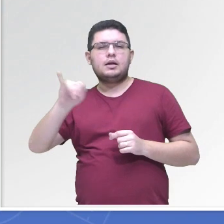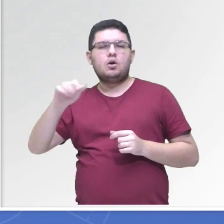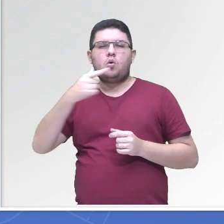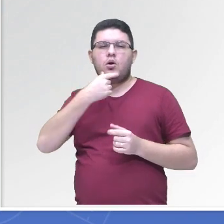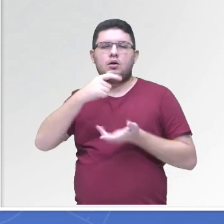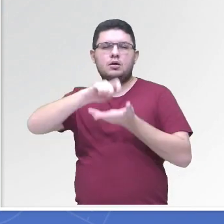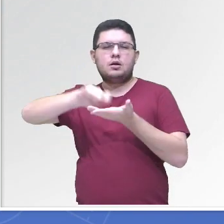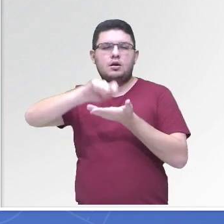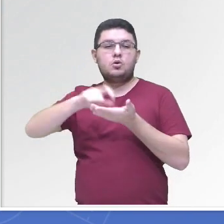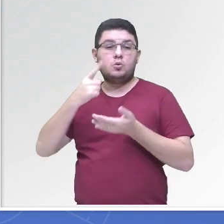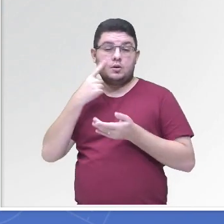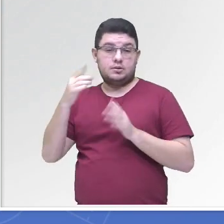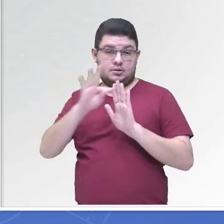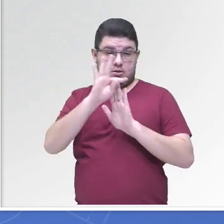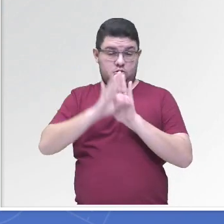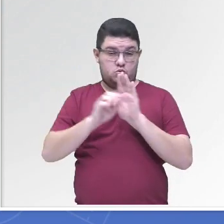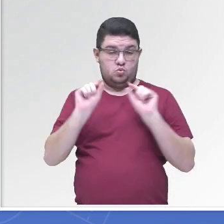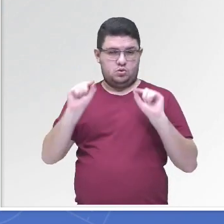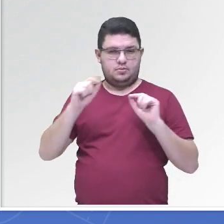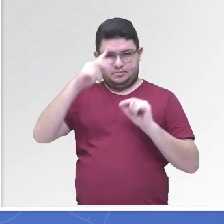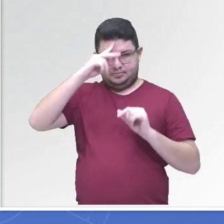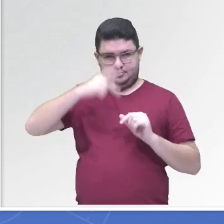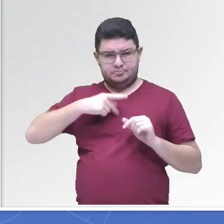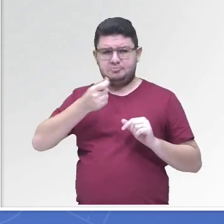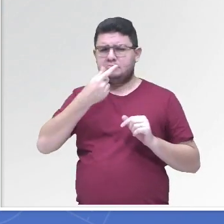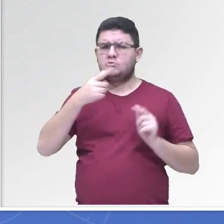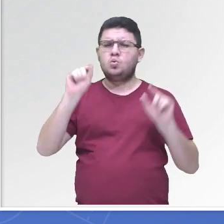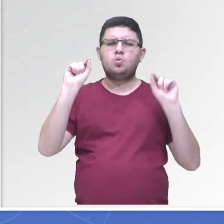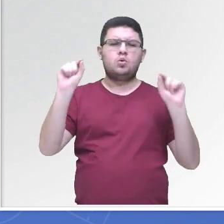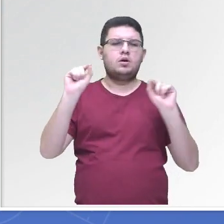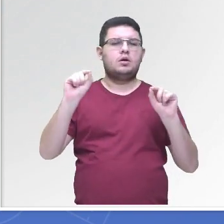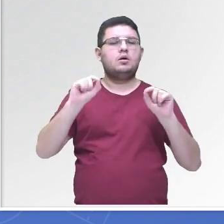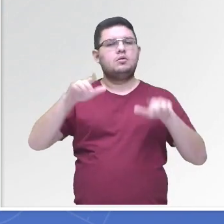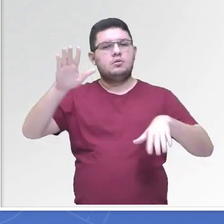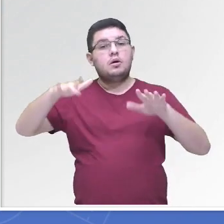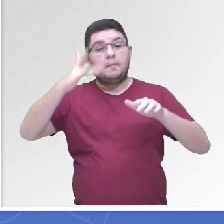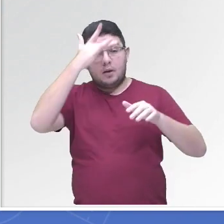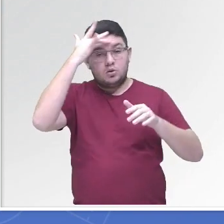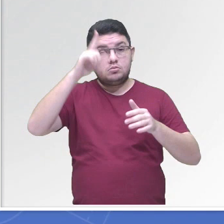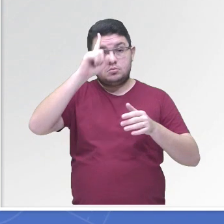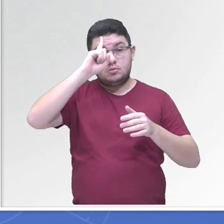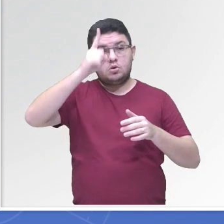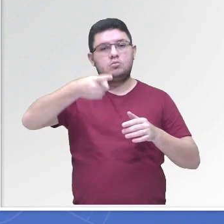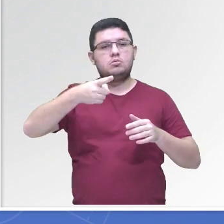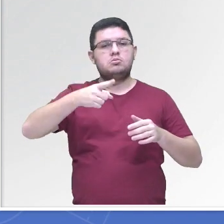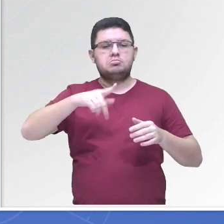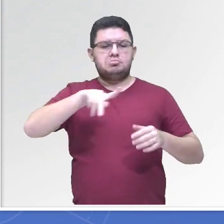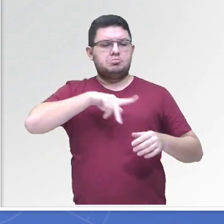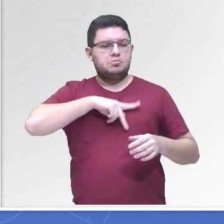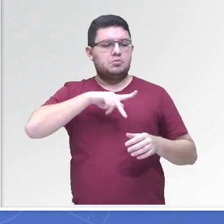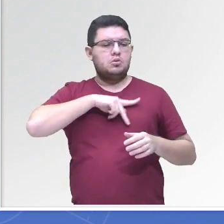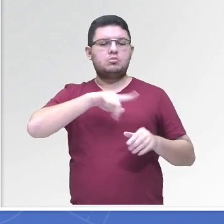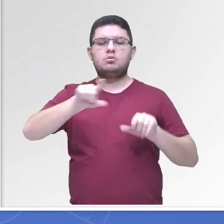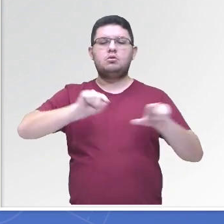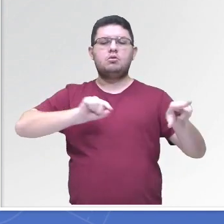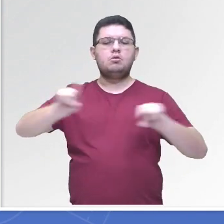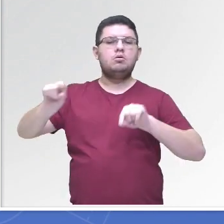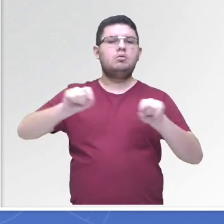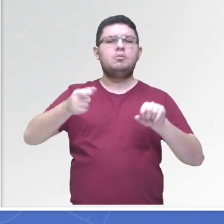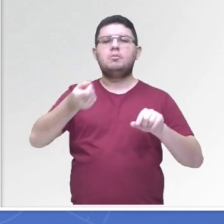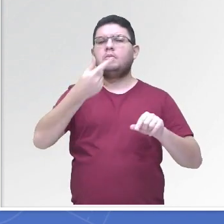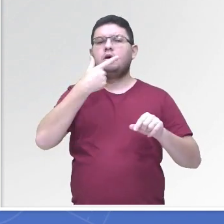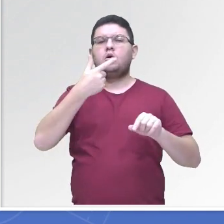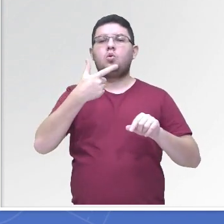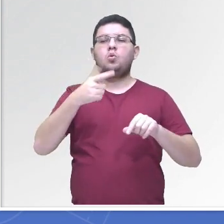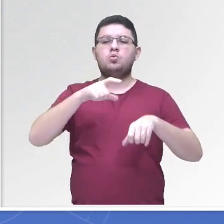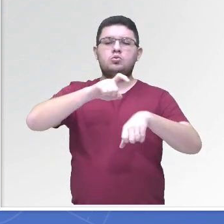que compreende as diversas maneiras que uma pessoa decide qual medicamento e como e